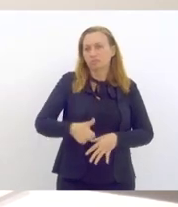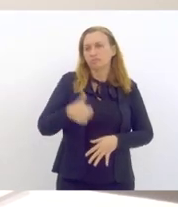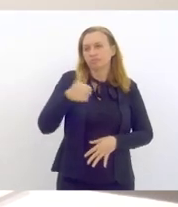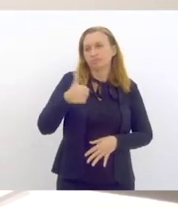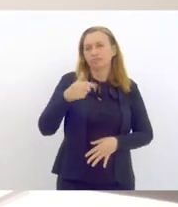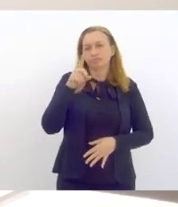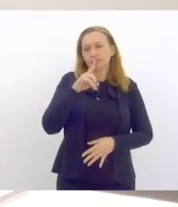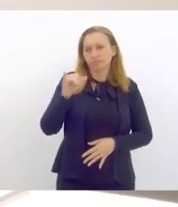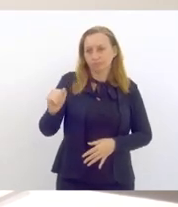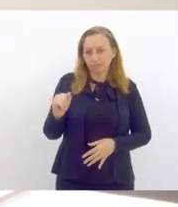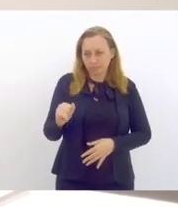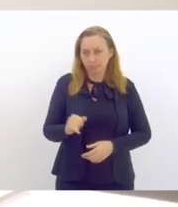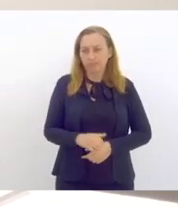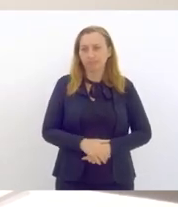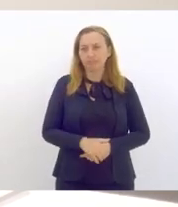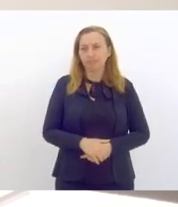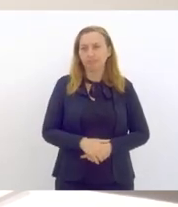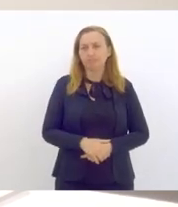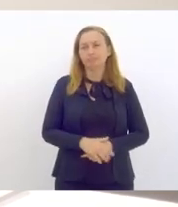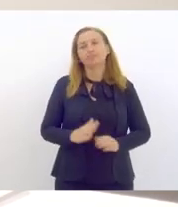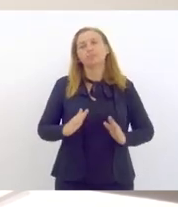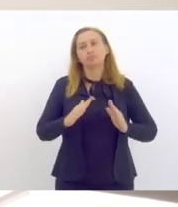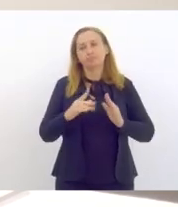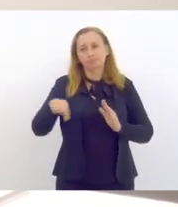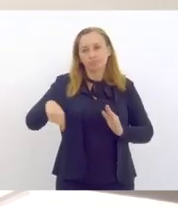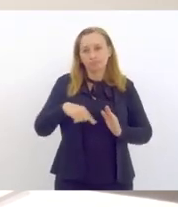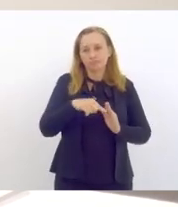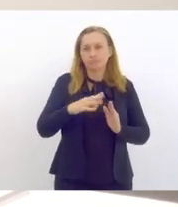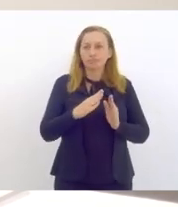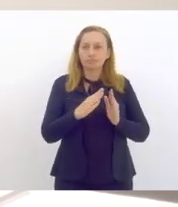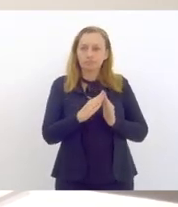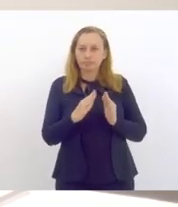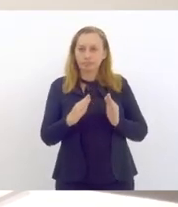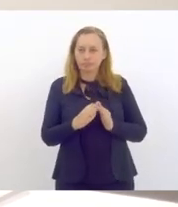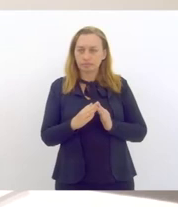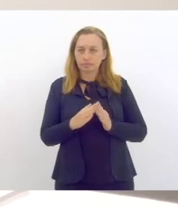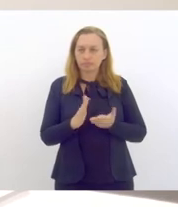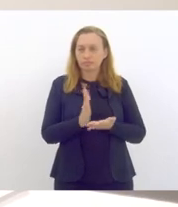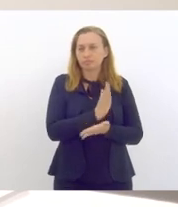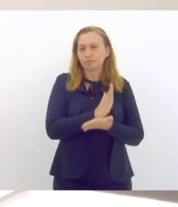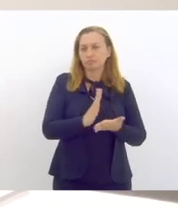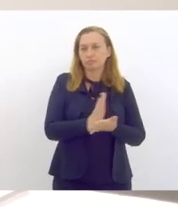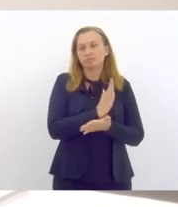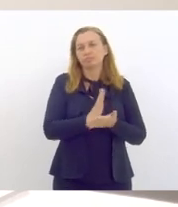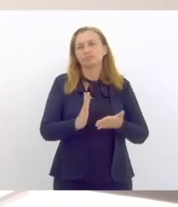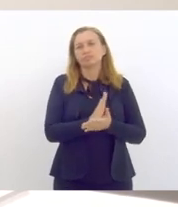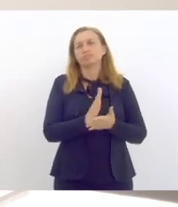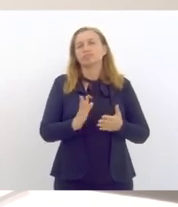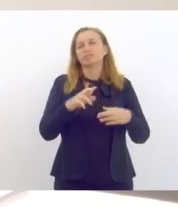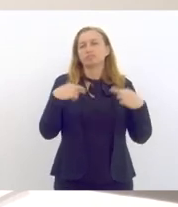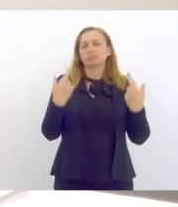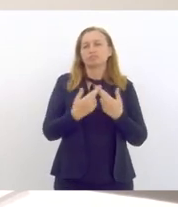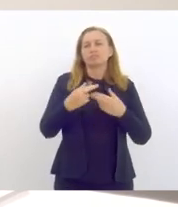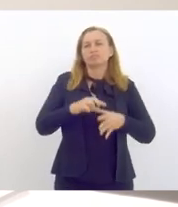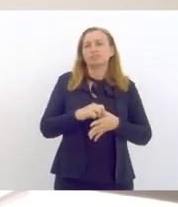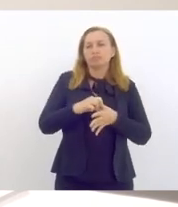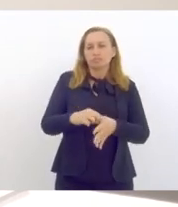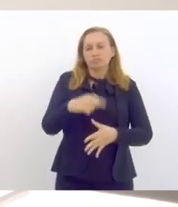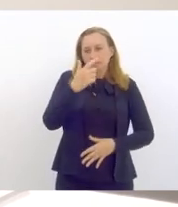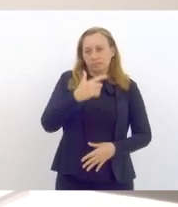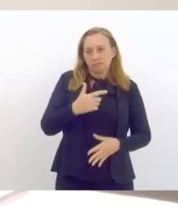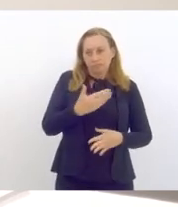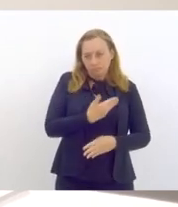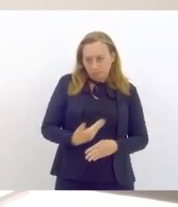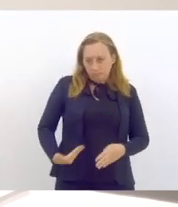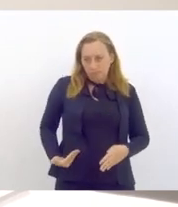primeiro dia que eu estive essa casa participando de algumas reuniões como líder do governo e também me